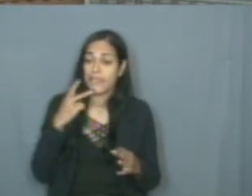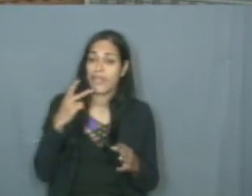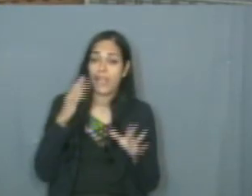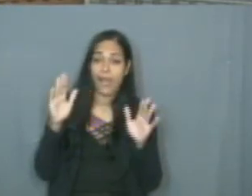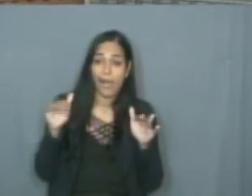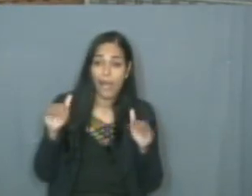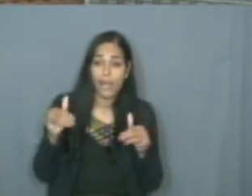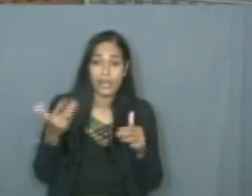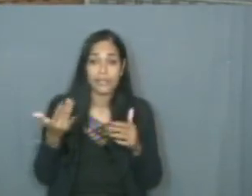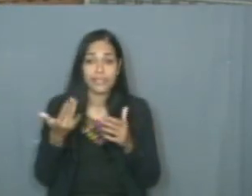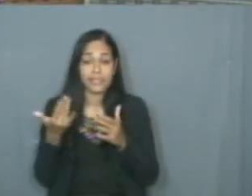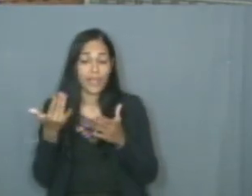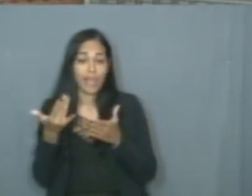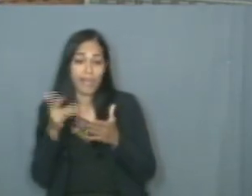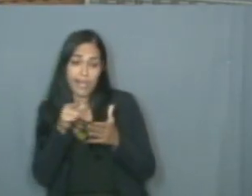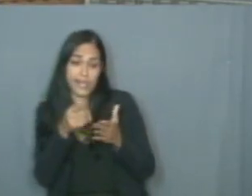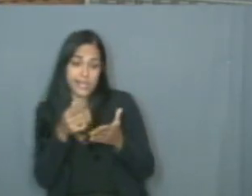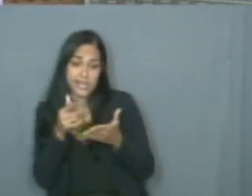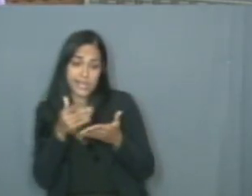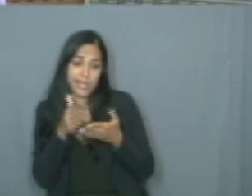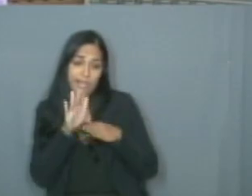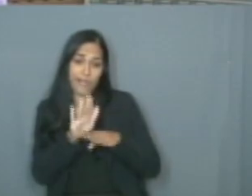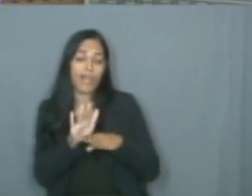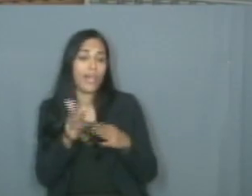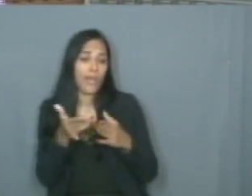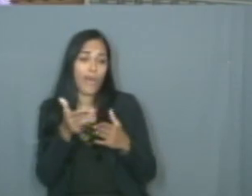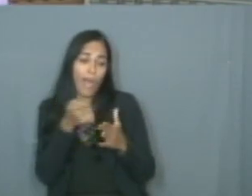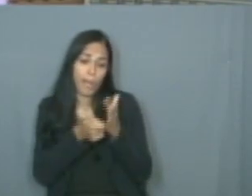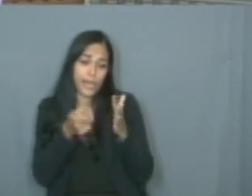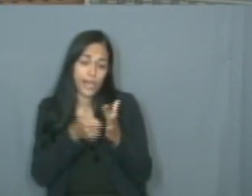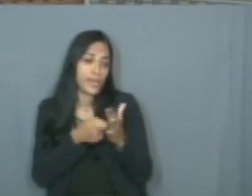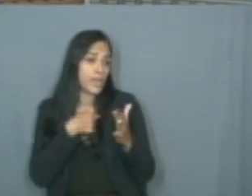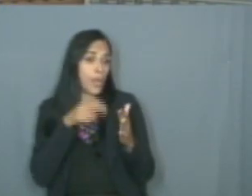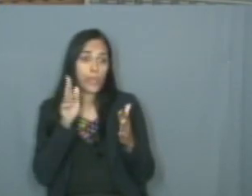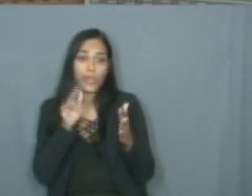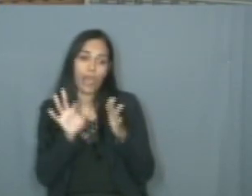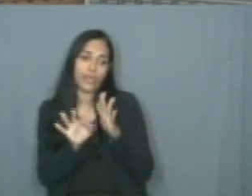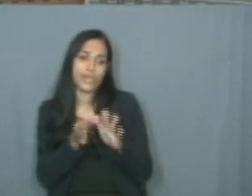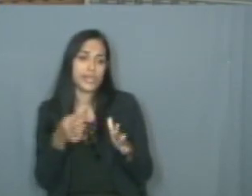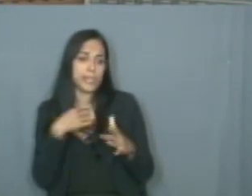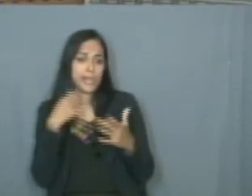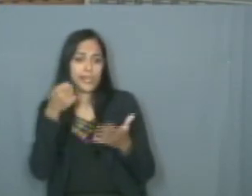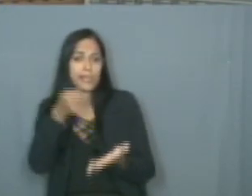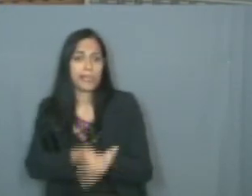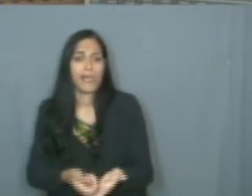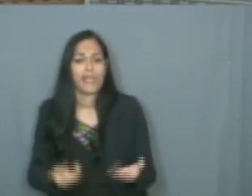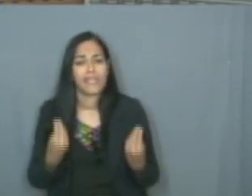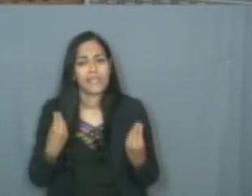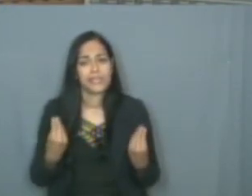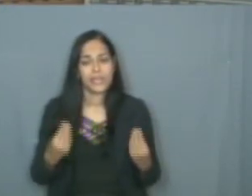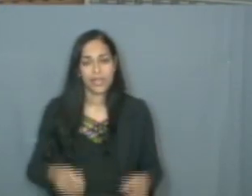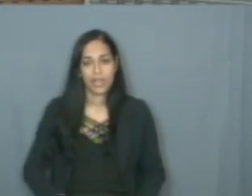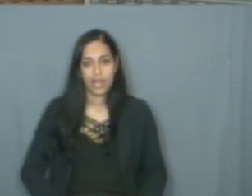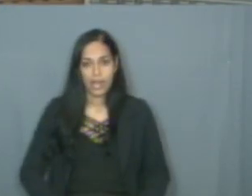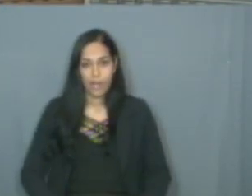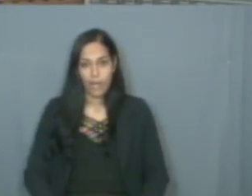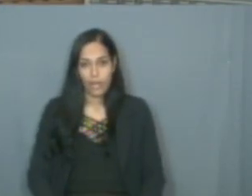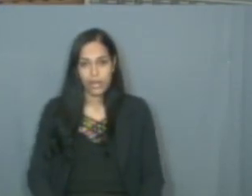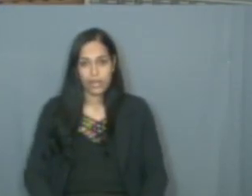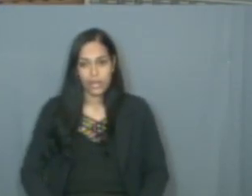estão dizendo que essa contribuição é obrigatória, eu nunca autorizei, mas eu tenho que pagar. Essa era a informação que era dada